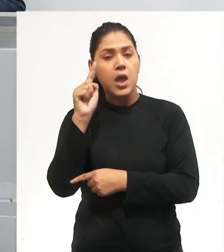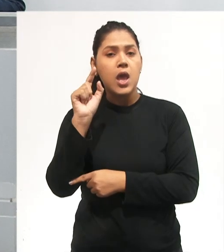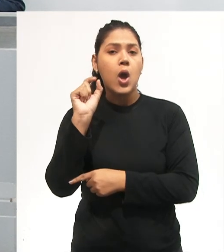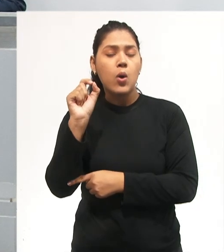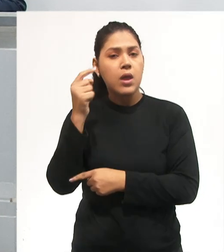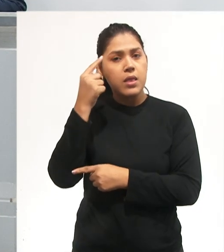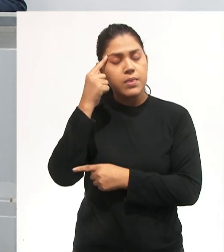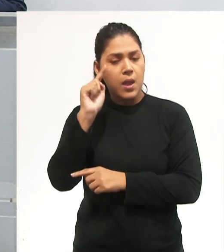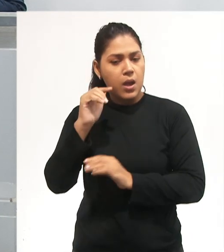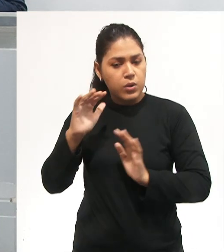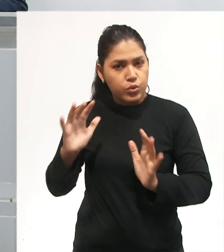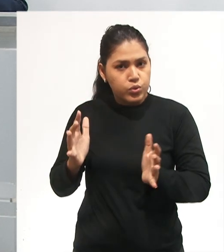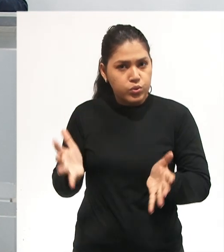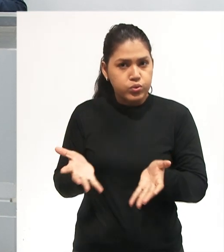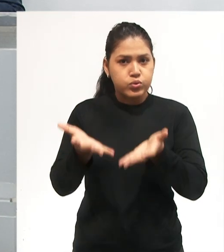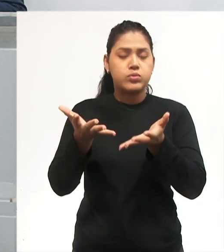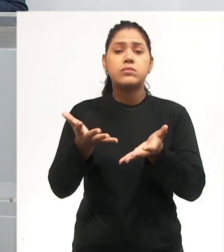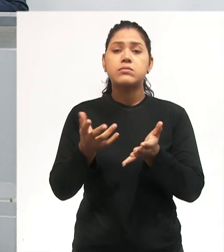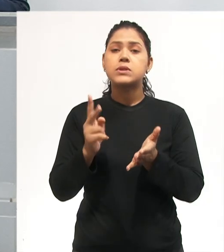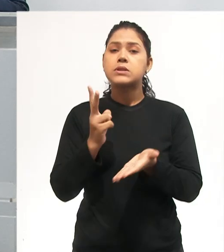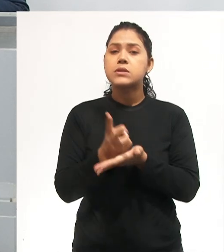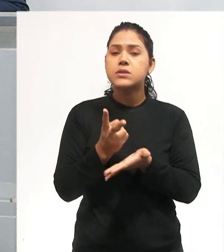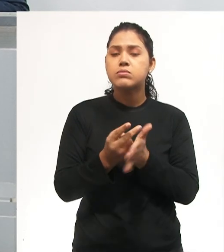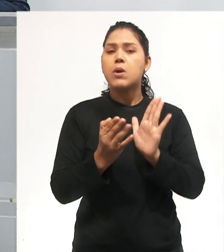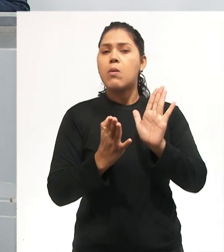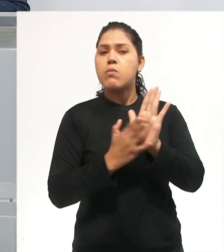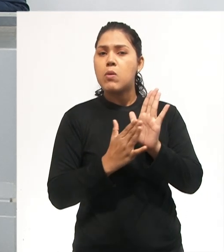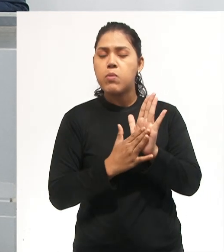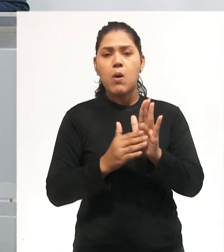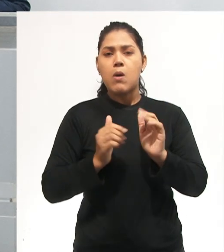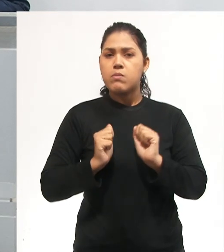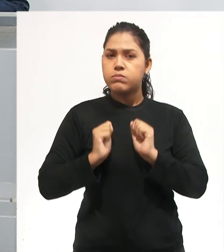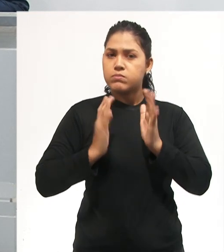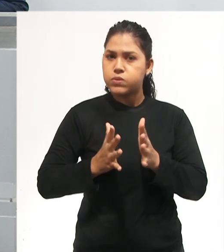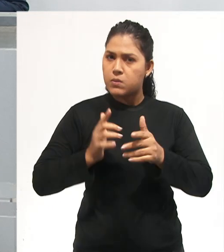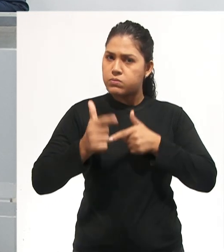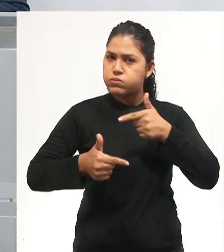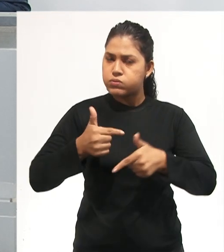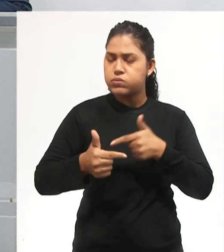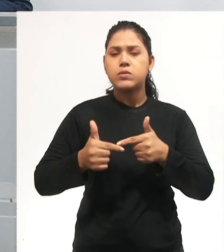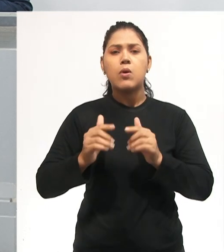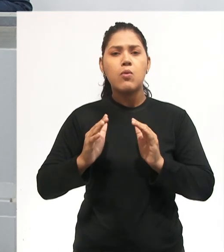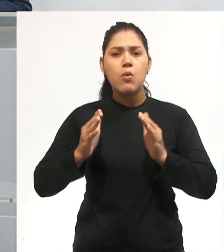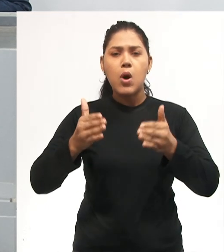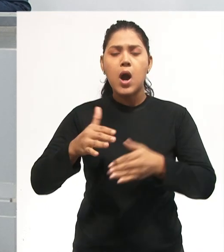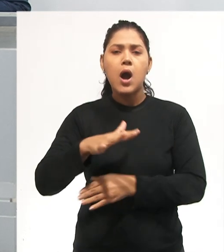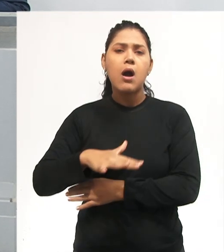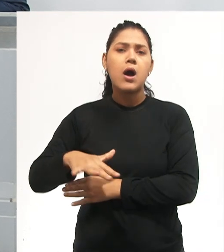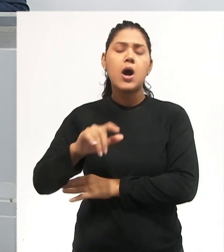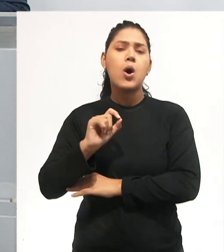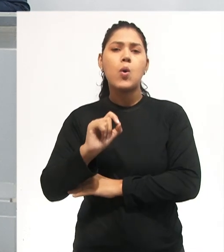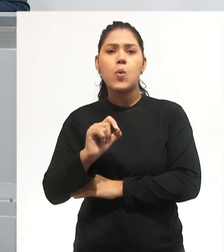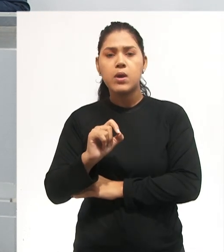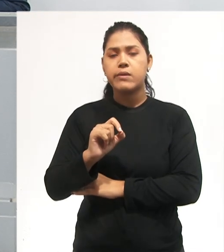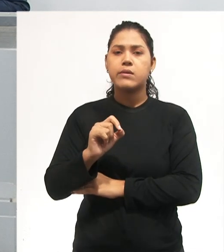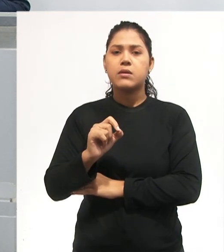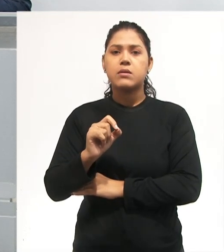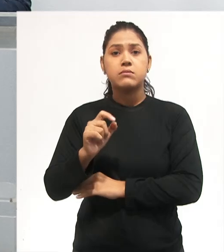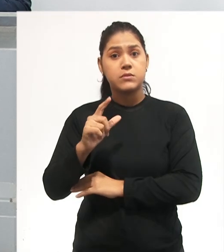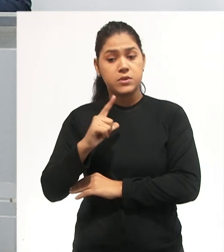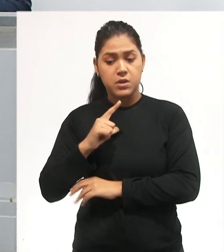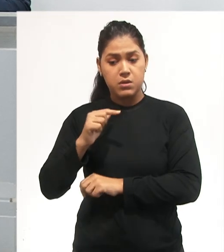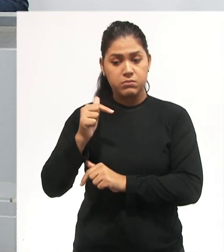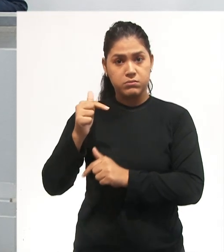de efetividade, de eficácia, propondo, agindo, né, trazendo proposições a serem implementadas para tornar a prestação